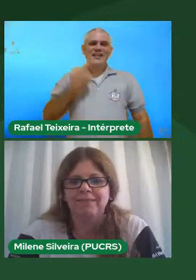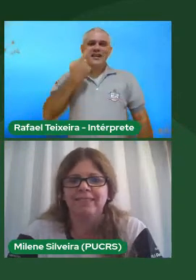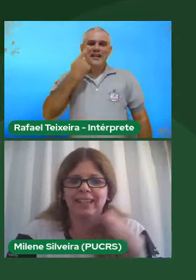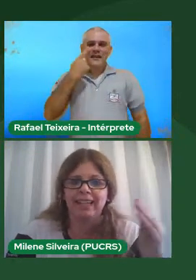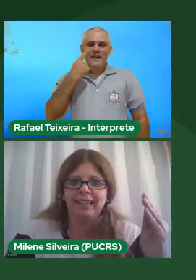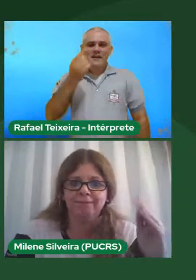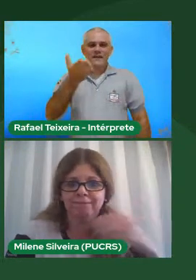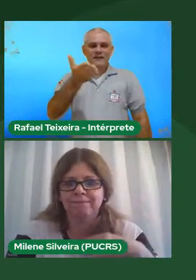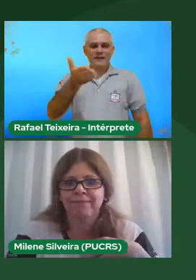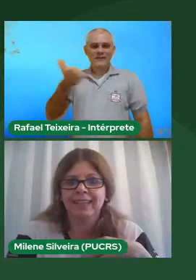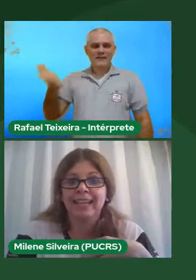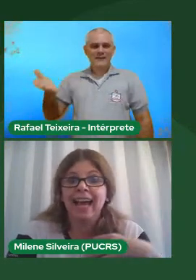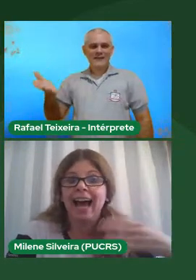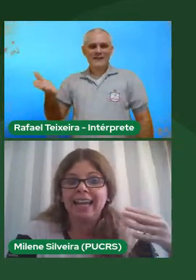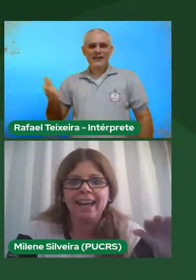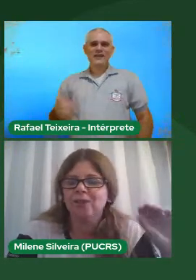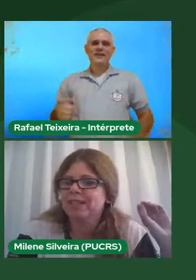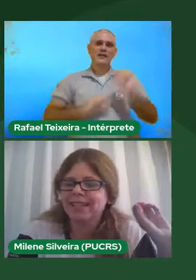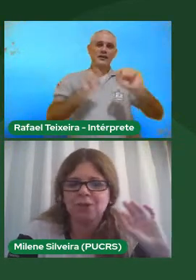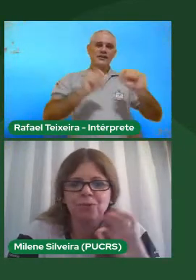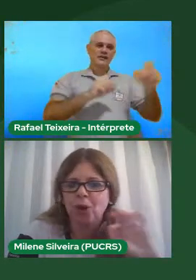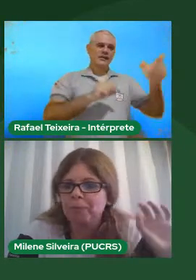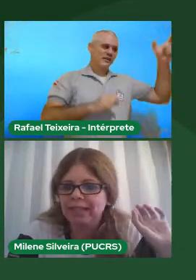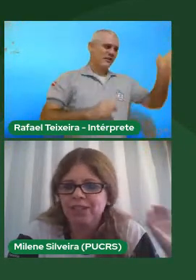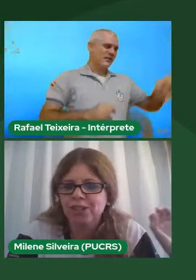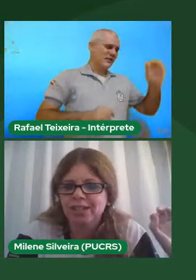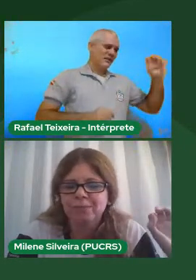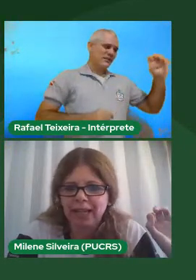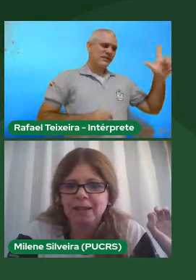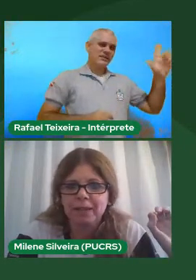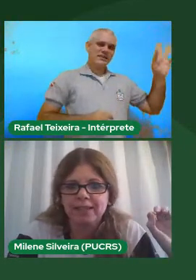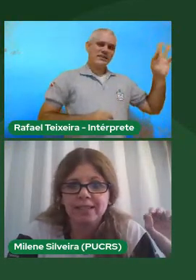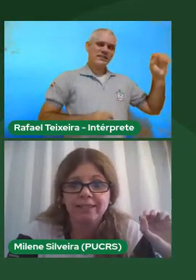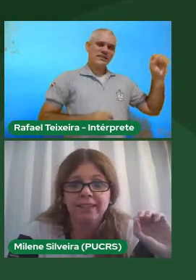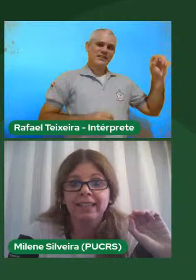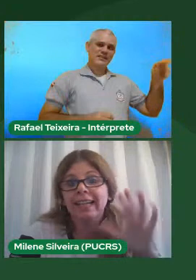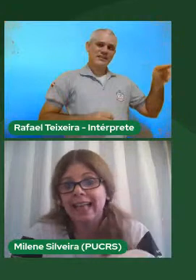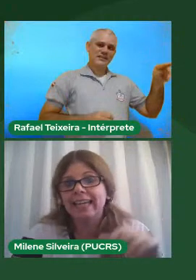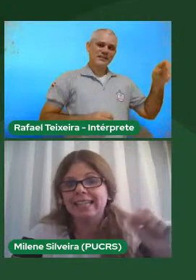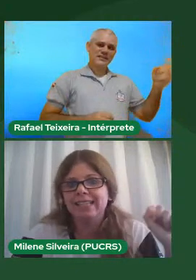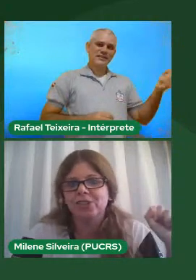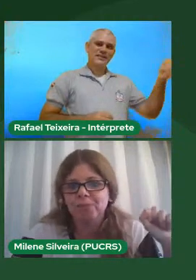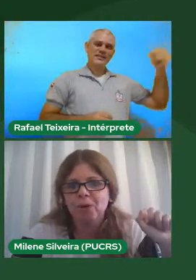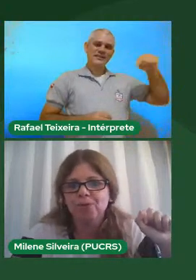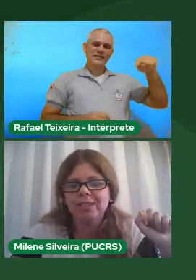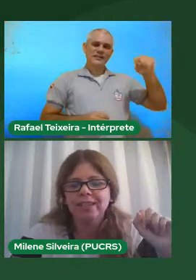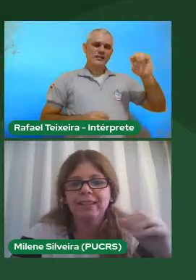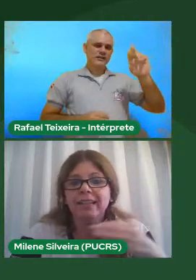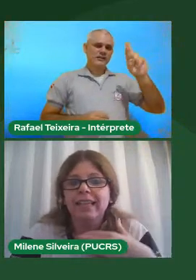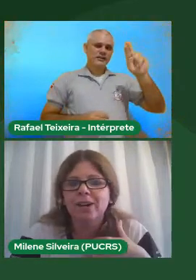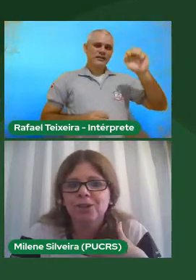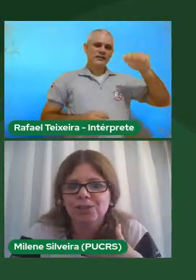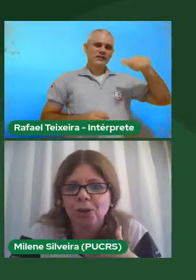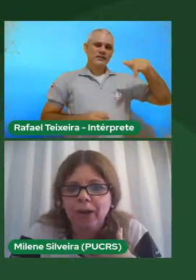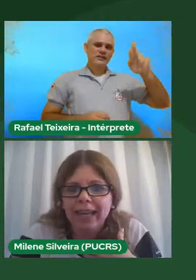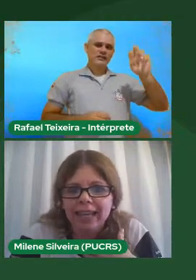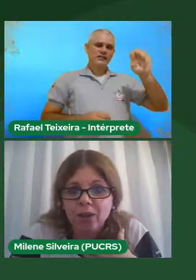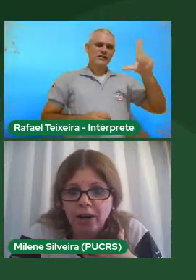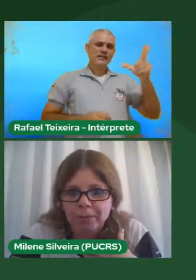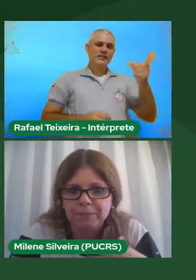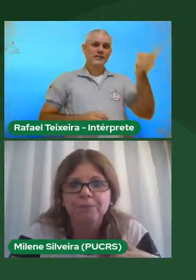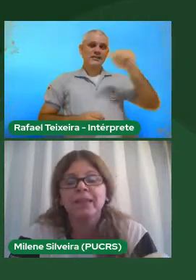lá, ele, Raquel, que está com um top lindíssimo na cabeça, Clarice, de bolsa, e eu, que